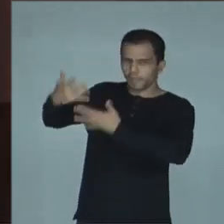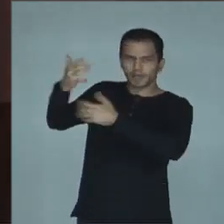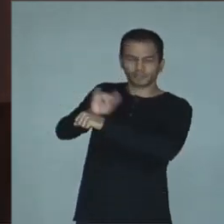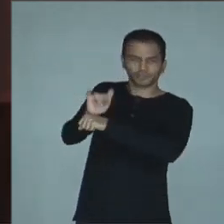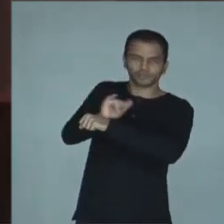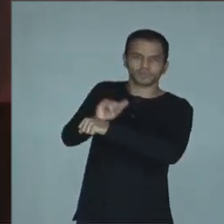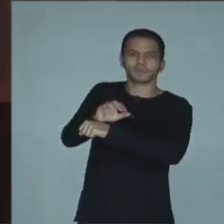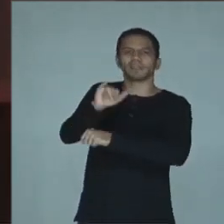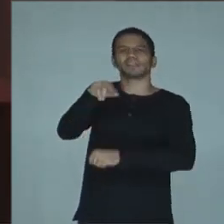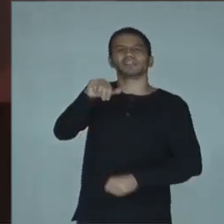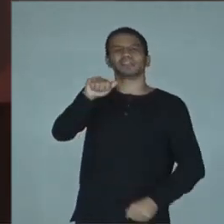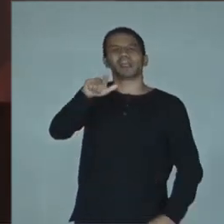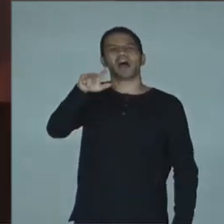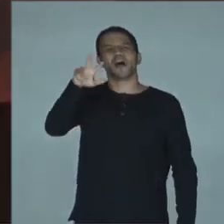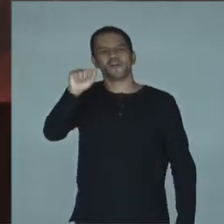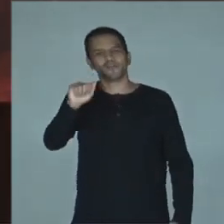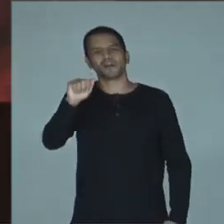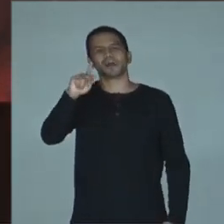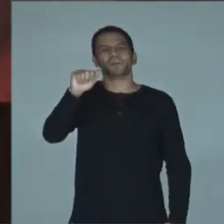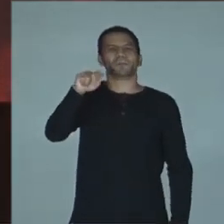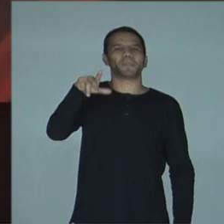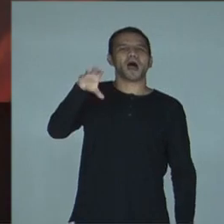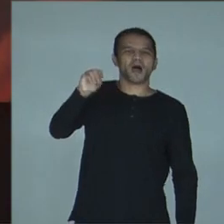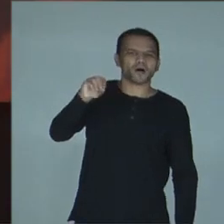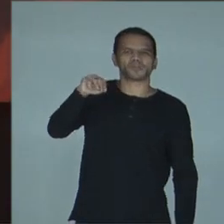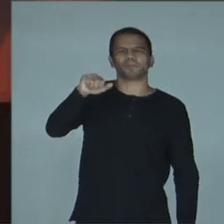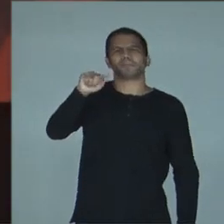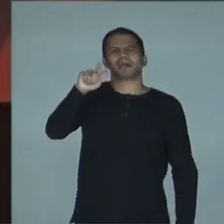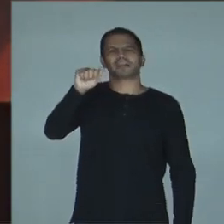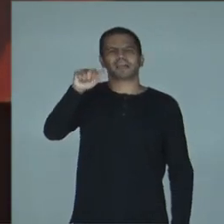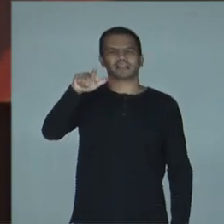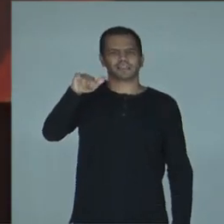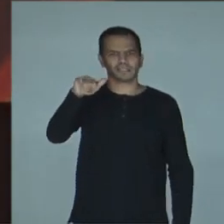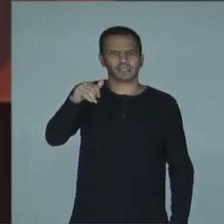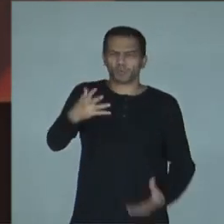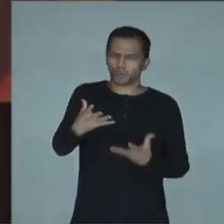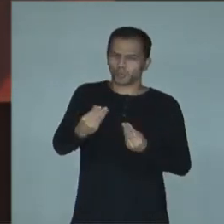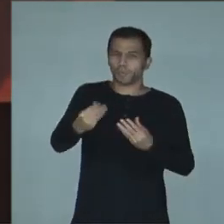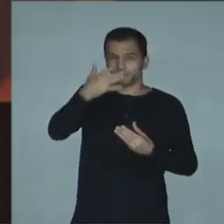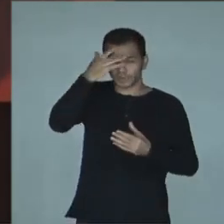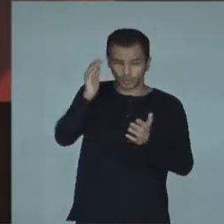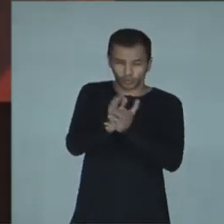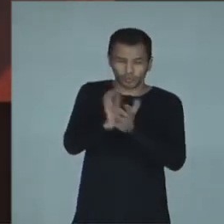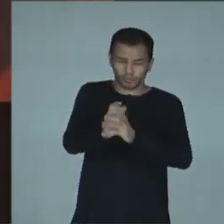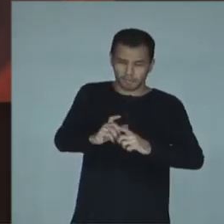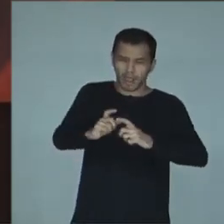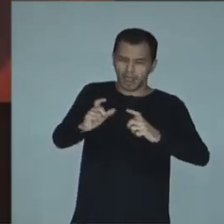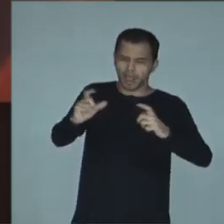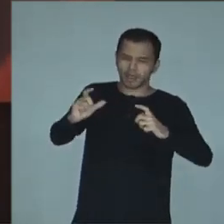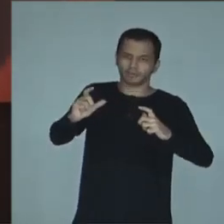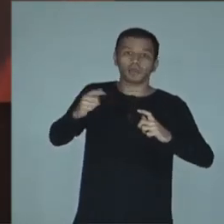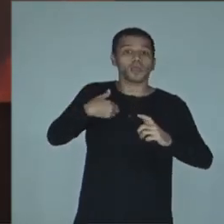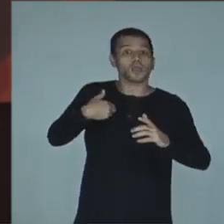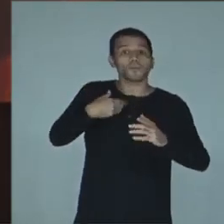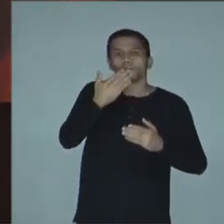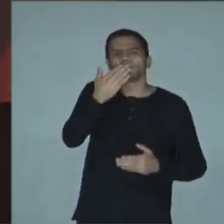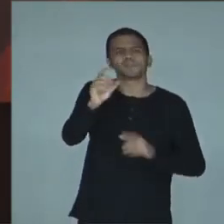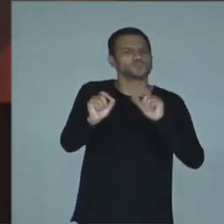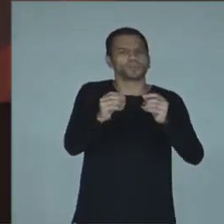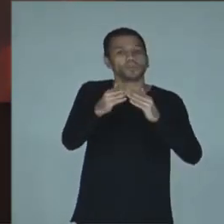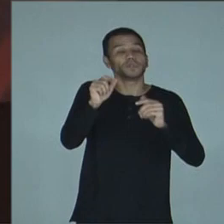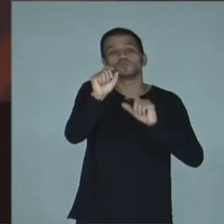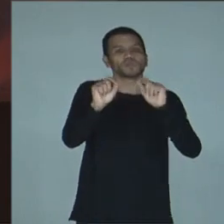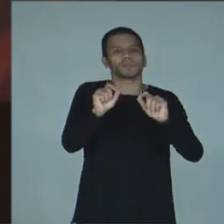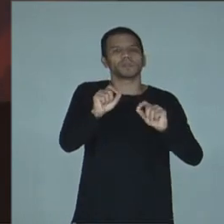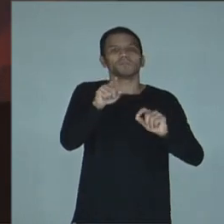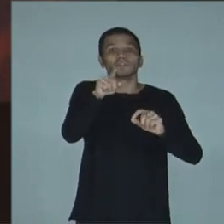nova Paulo Henrique Marli uma galera aqui então faz o seguinte vai agora nesse WhatsApp escreve receber